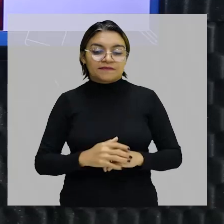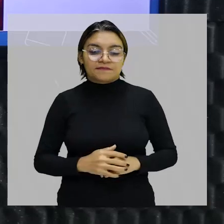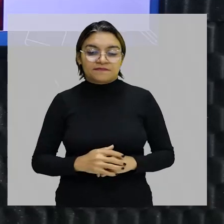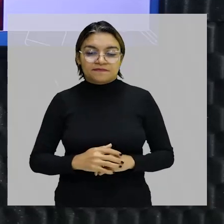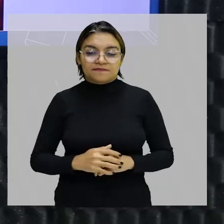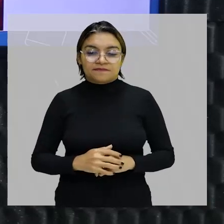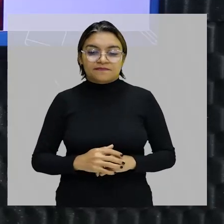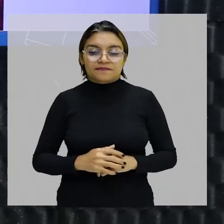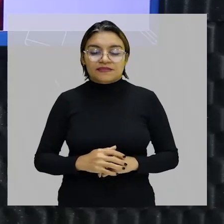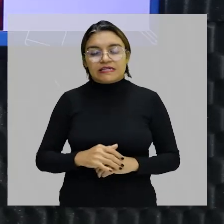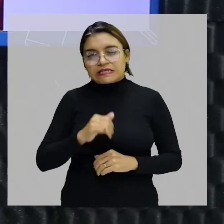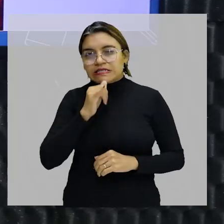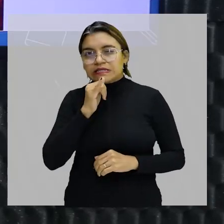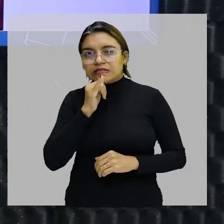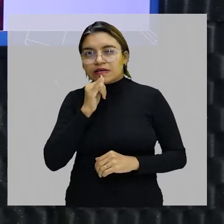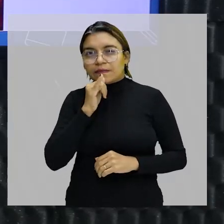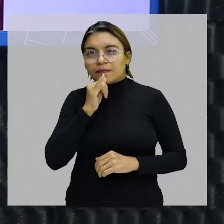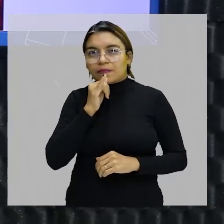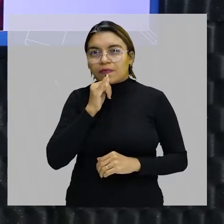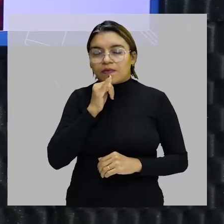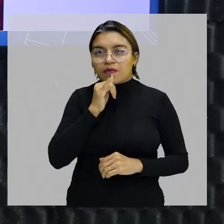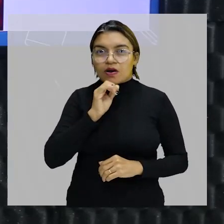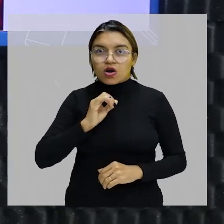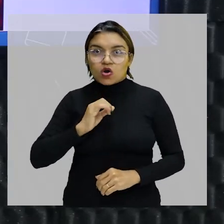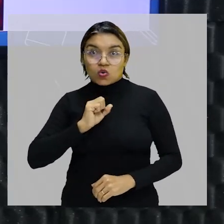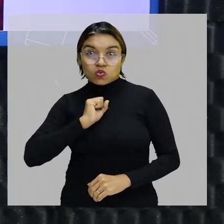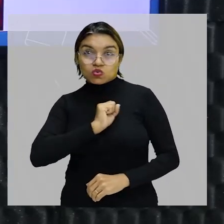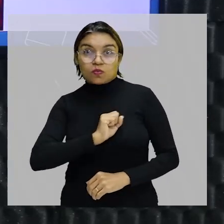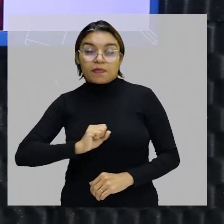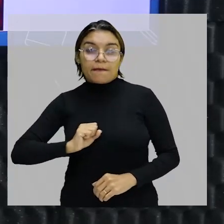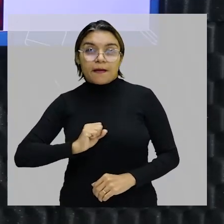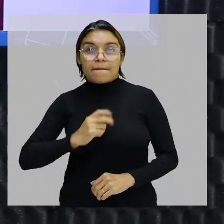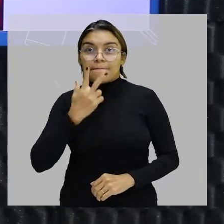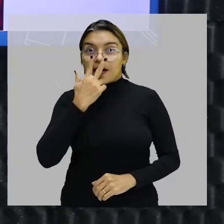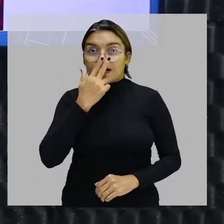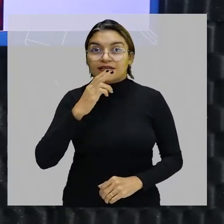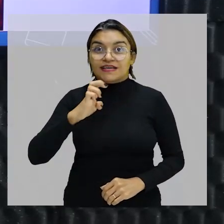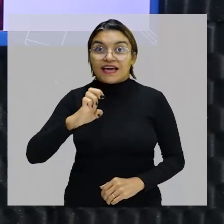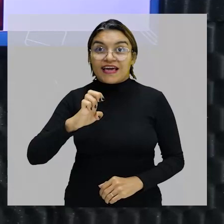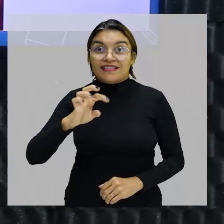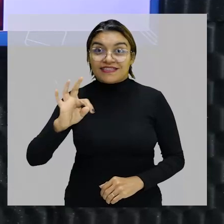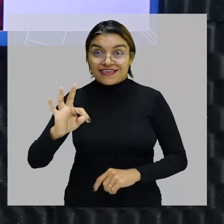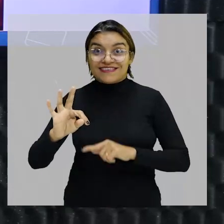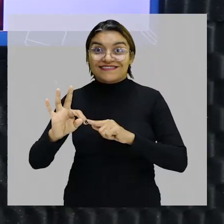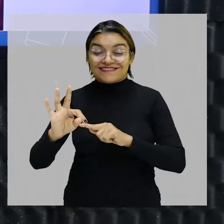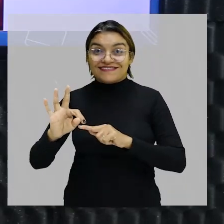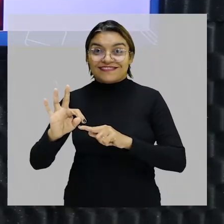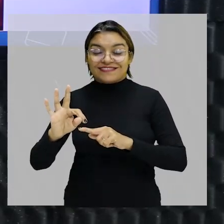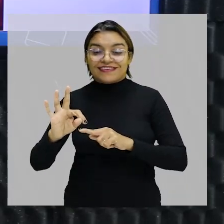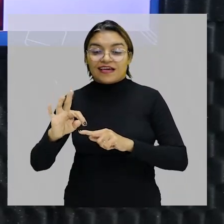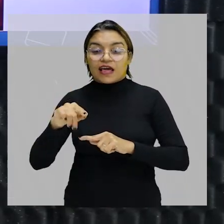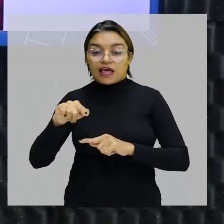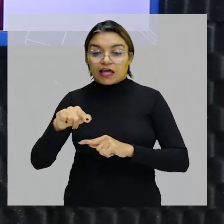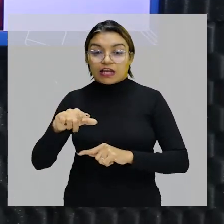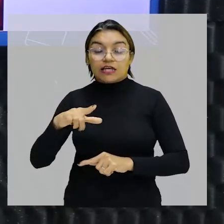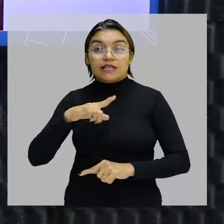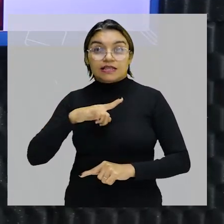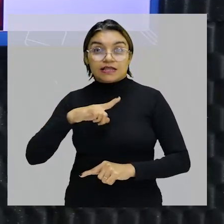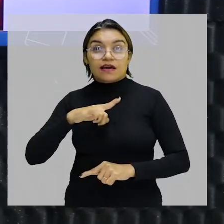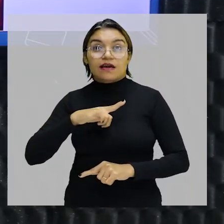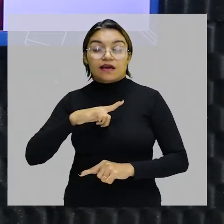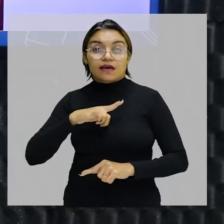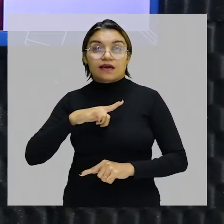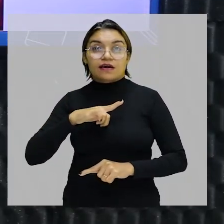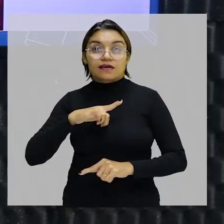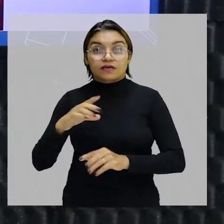esse ET, porque na verdade o Superman ele é um ET, né, é um alienígena, ele adquirir